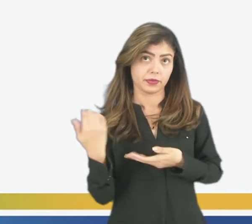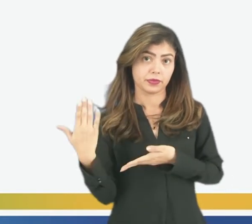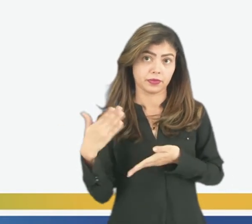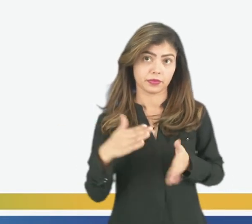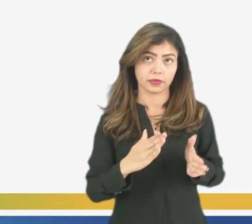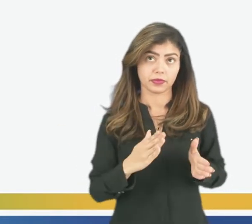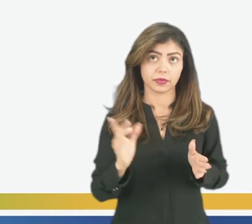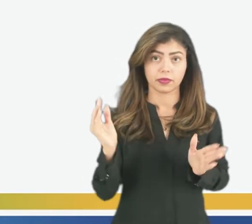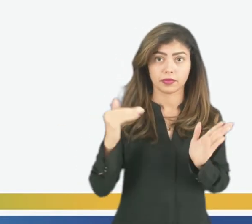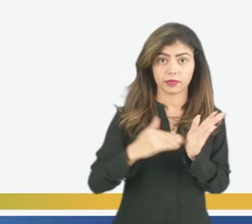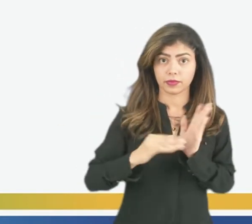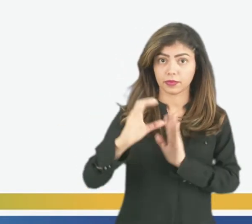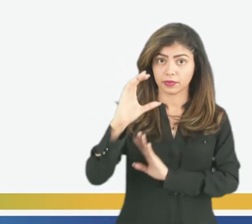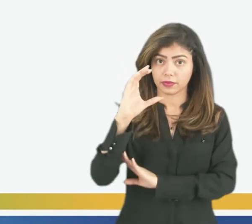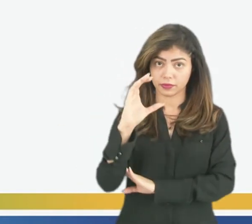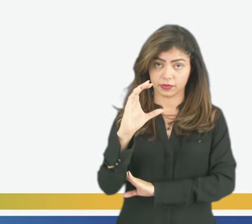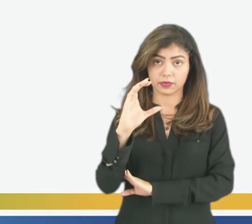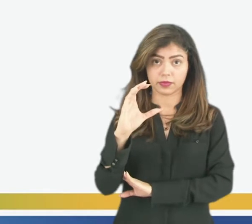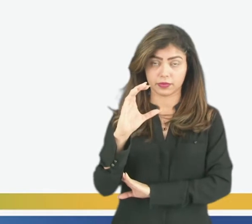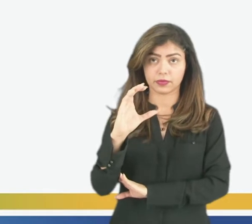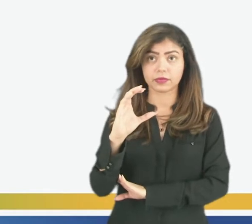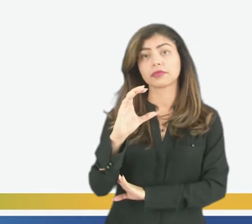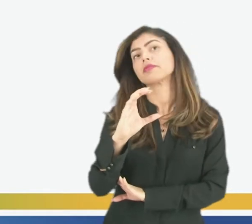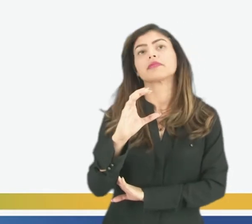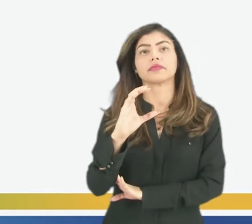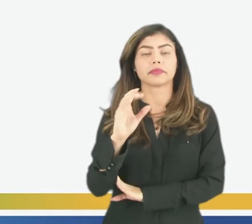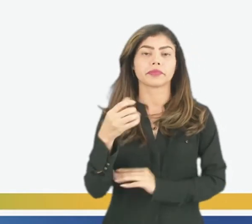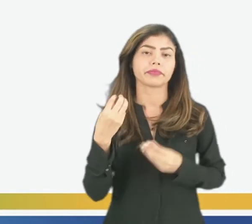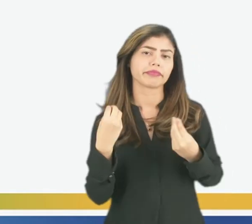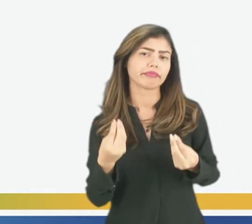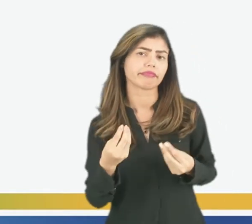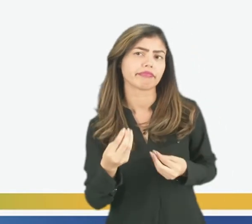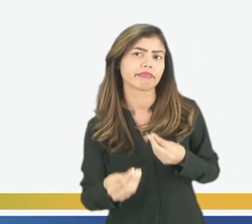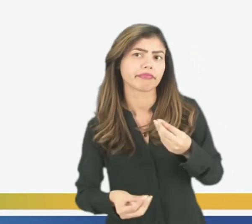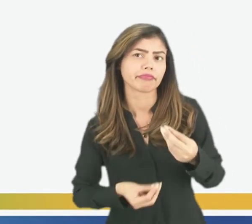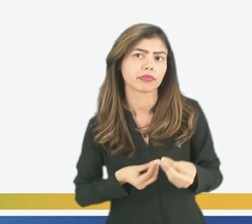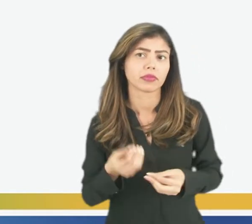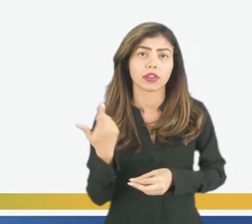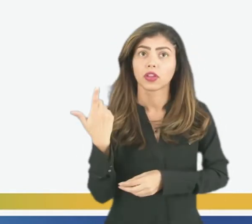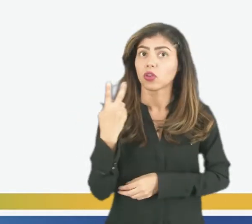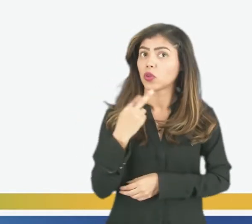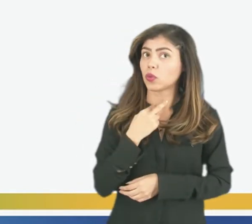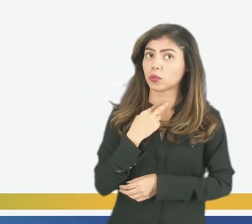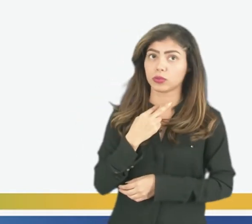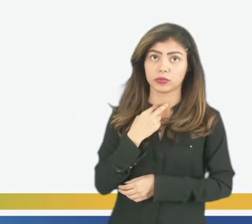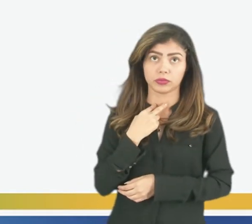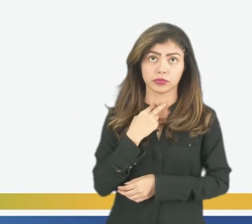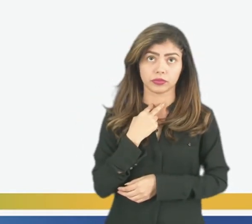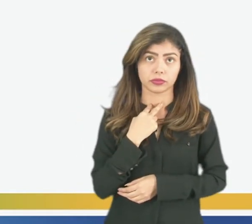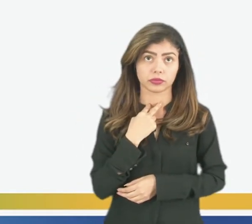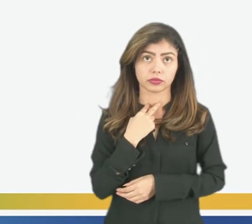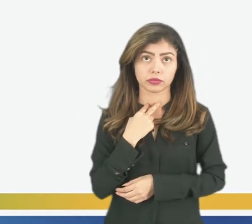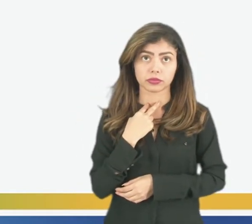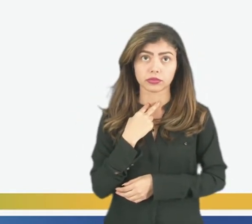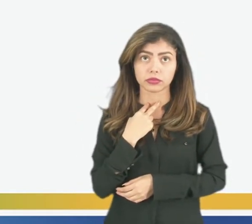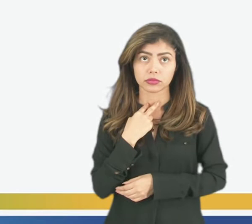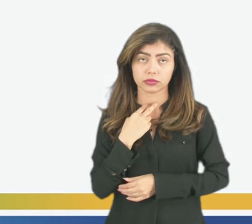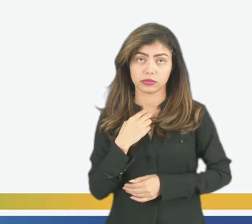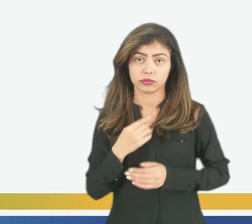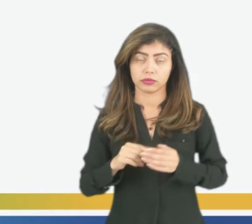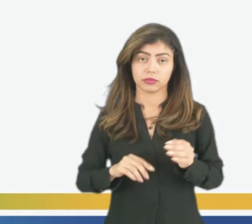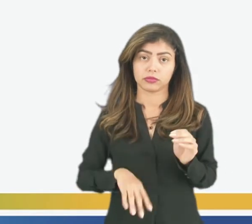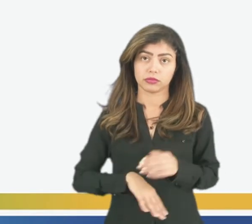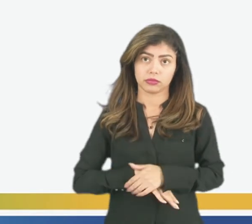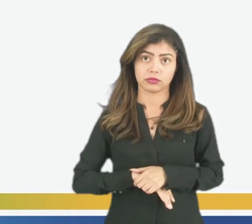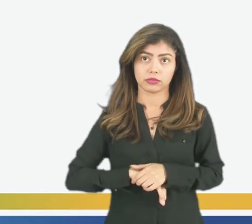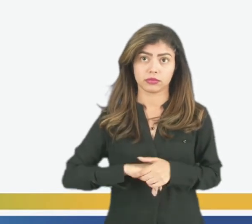chegar até o ponto C. E para isso, ele não pode seguir para a lateral, né? Para a